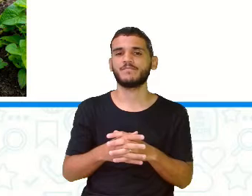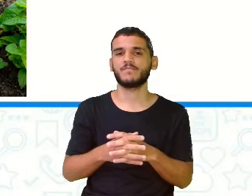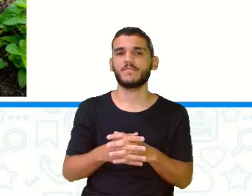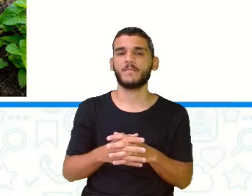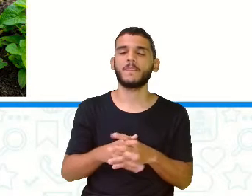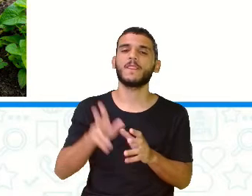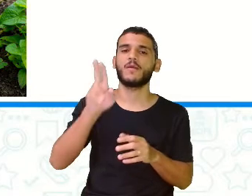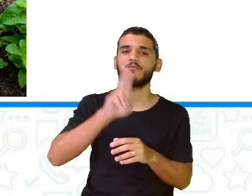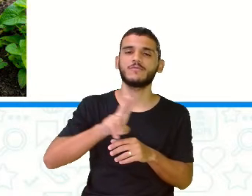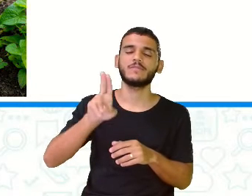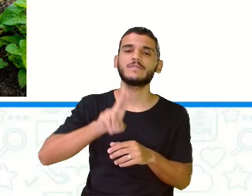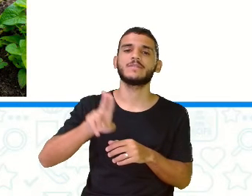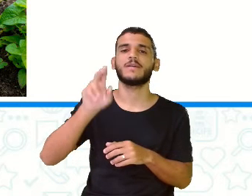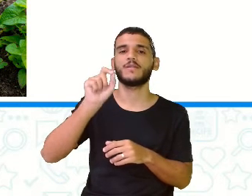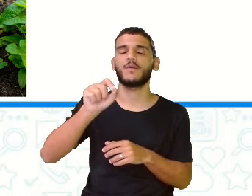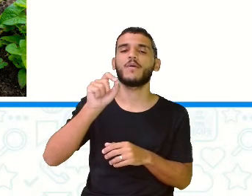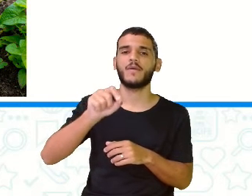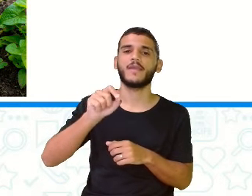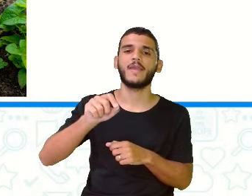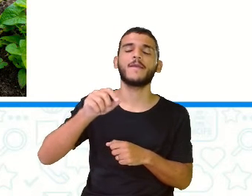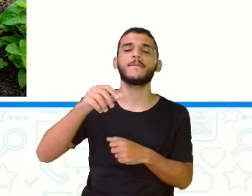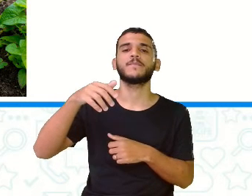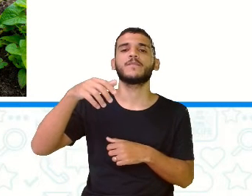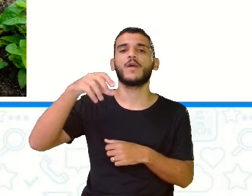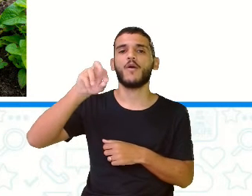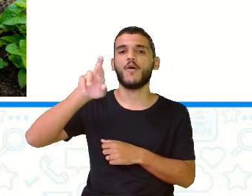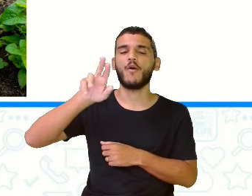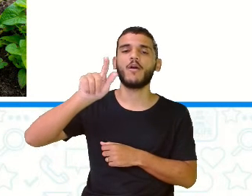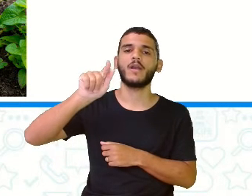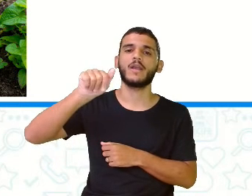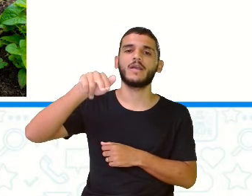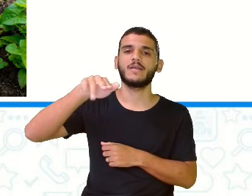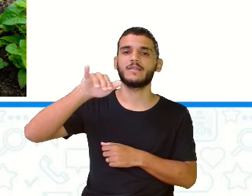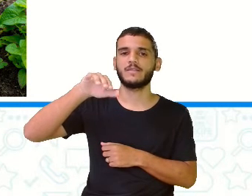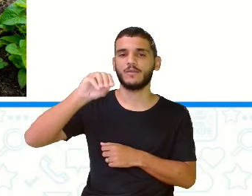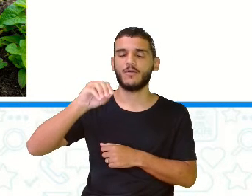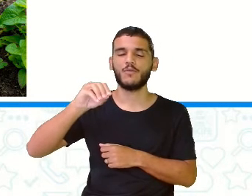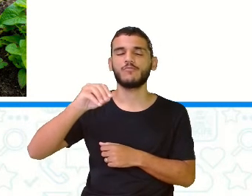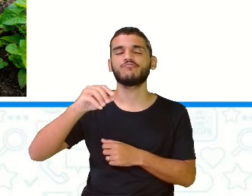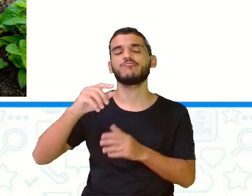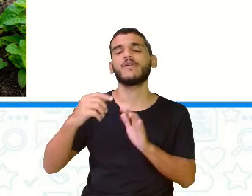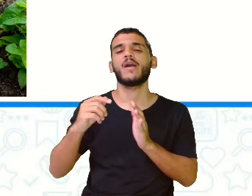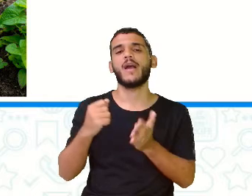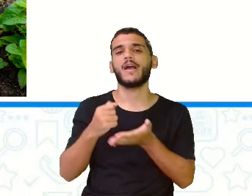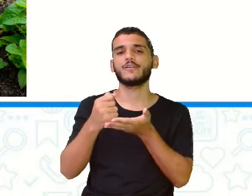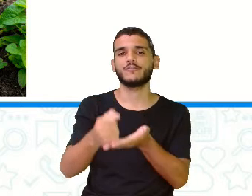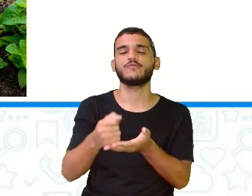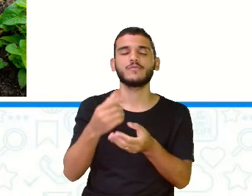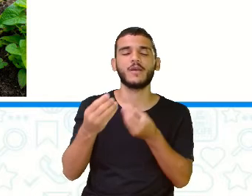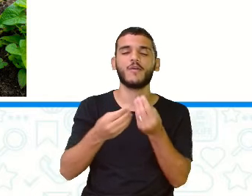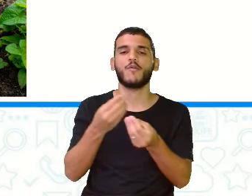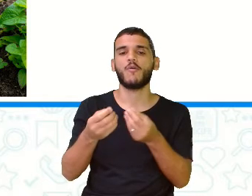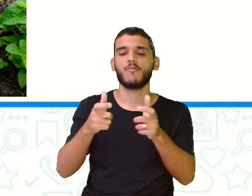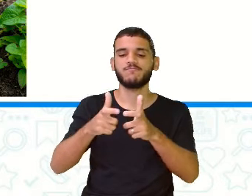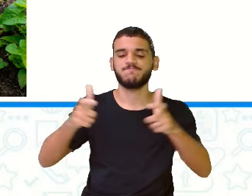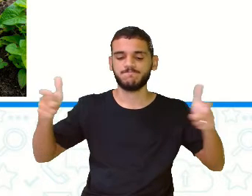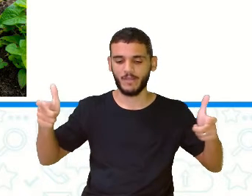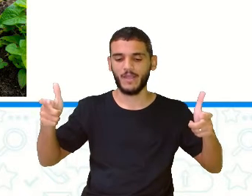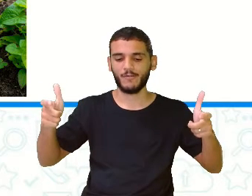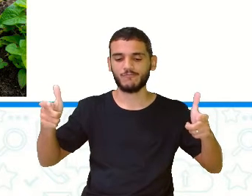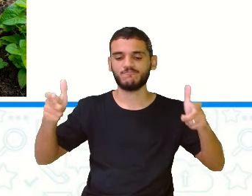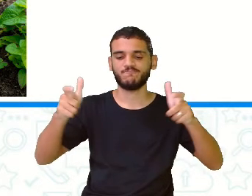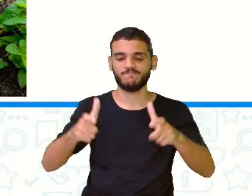adubo orgânico, o projeto também atuará nas frentes macro e micro. Macro quer dizer grande, tá, gente? Micro quer